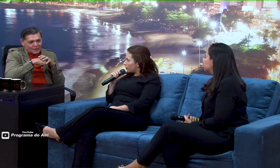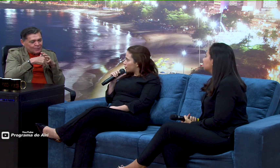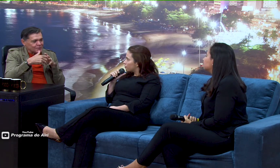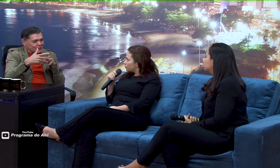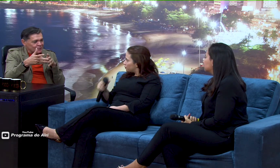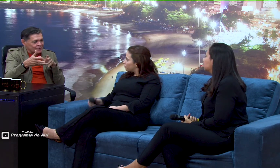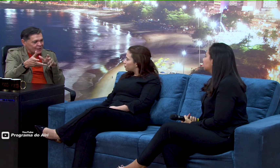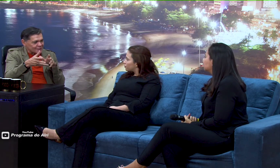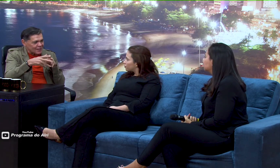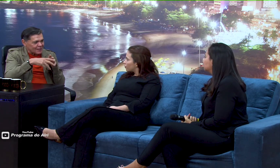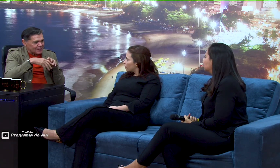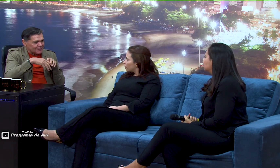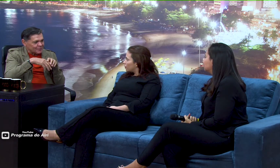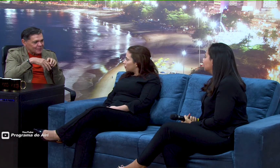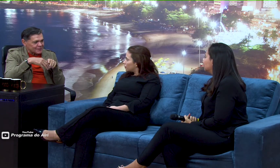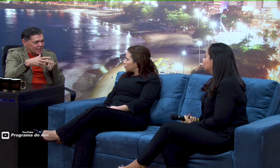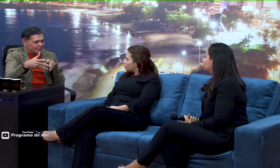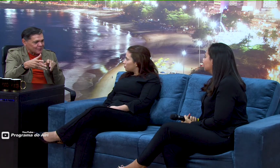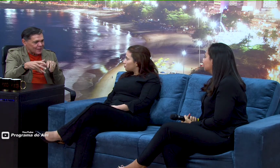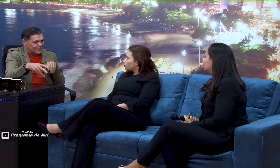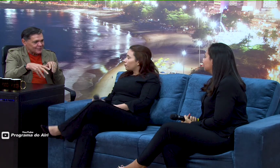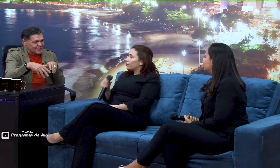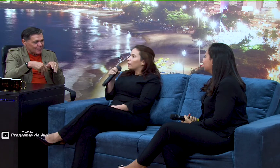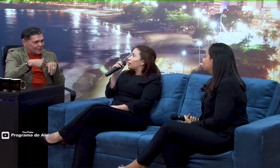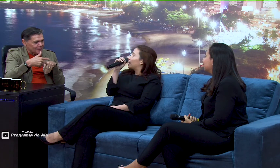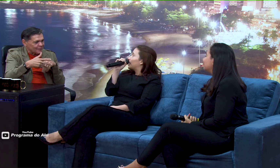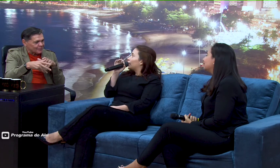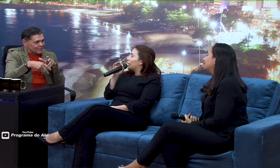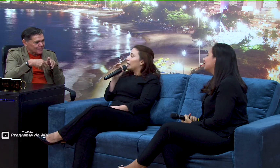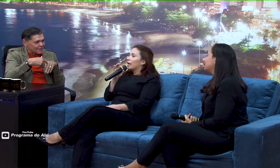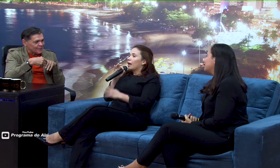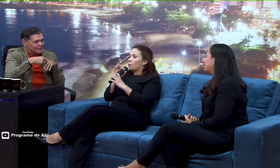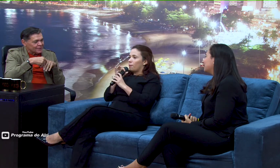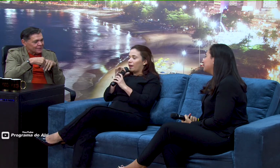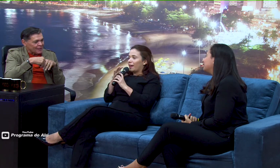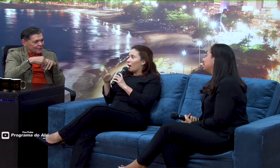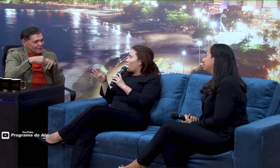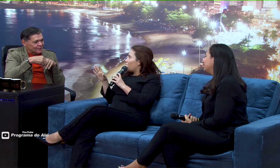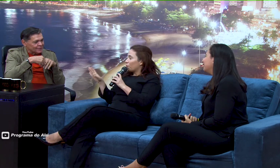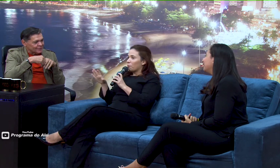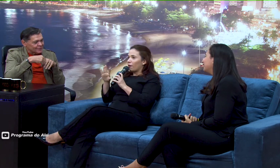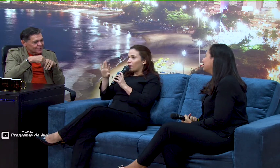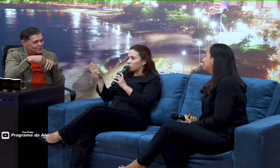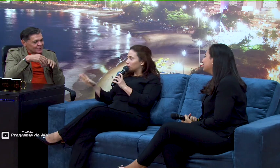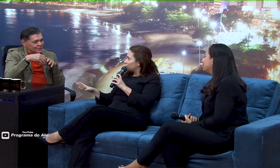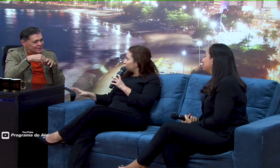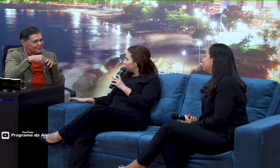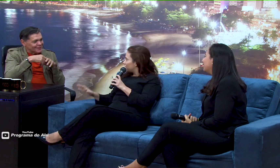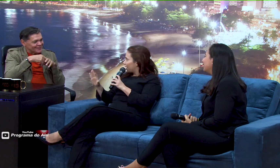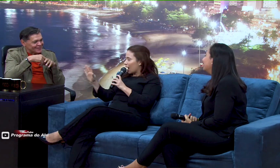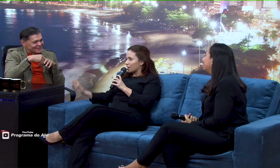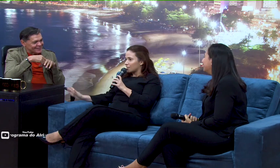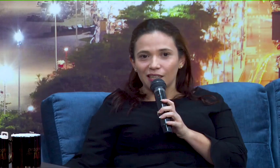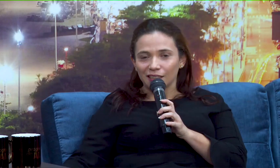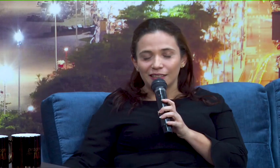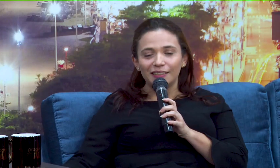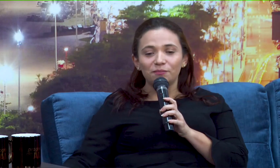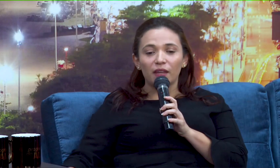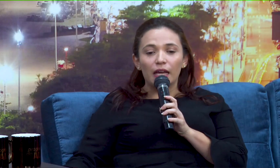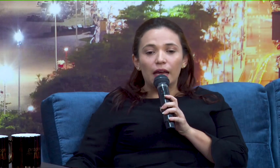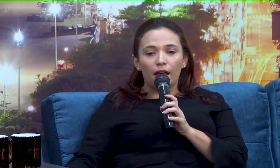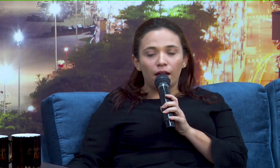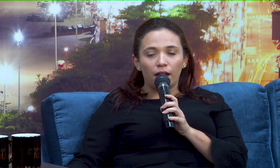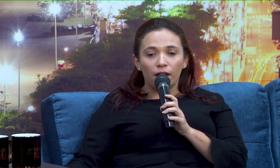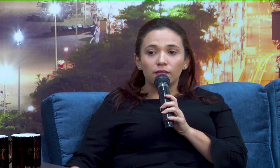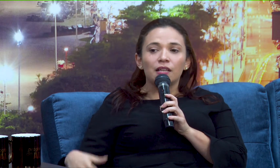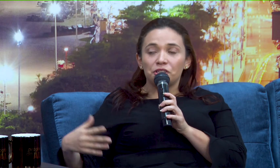sinais Com certeza Vocês não tiveram Não precisaram estudar Vocês já aprenderam Bem É uma pergunta Clássica